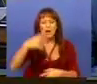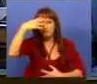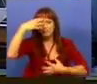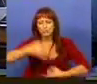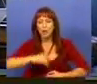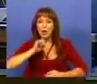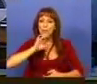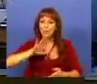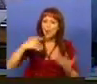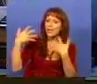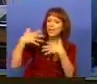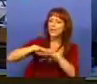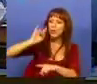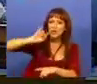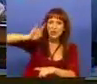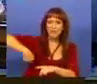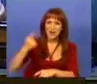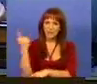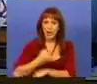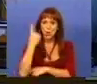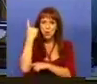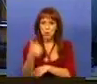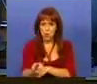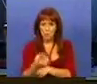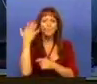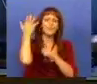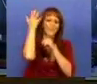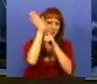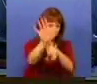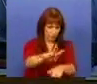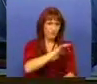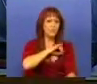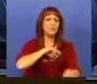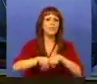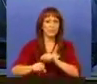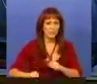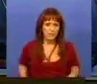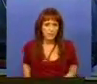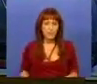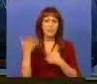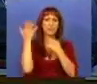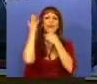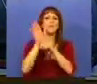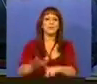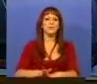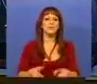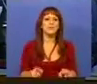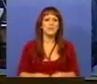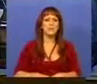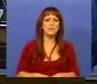conduta pode integrar a violação de um dever. Por exemplo, senhores deputados, por exemplo,